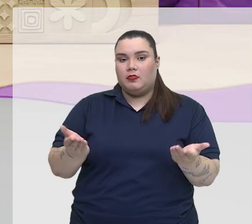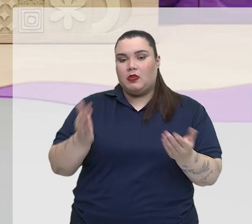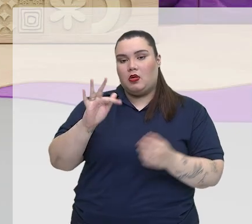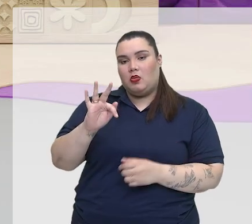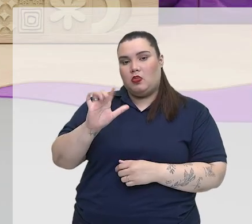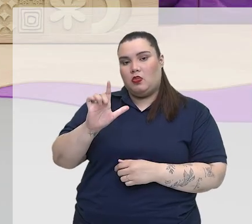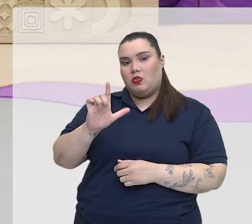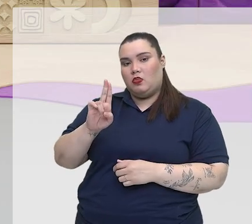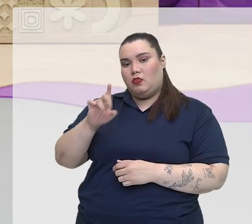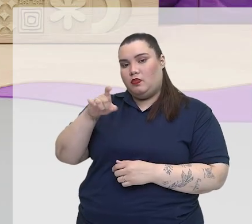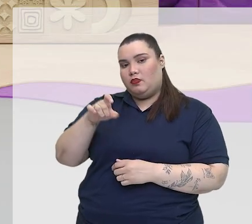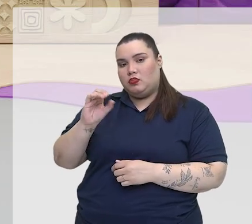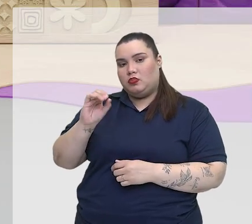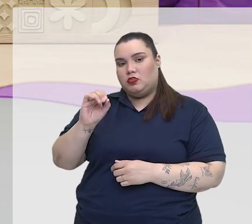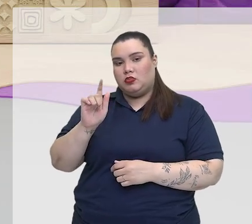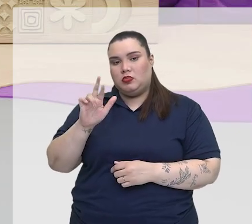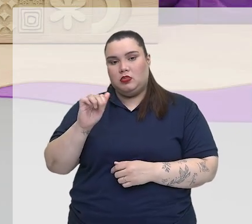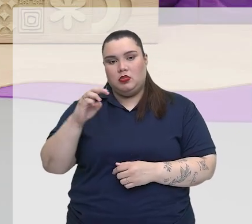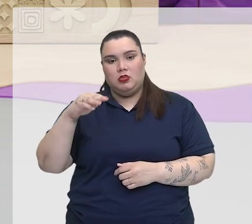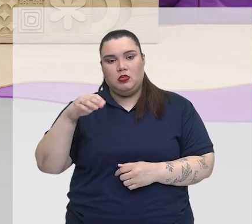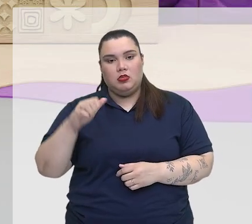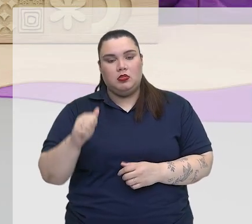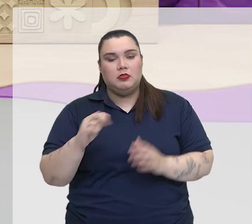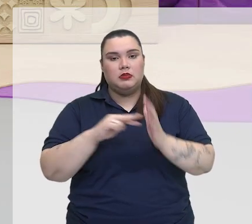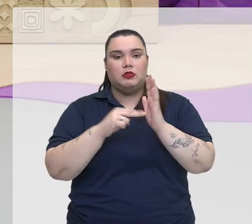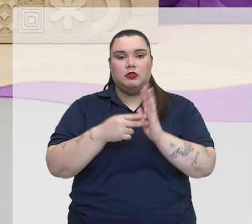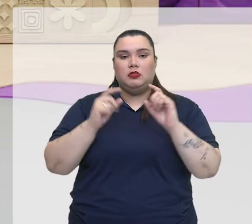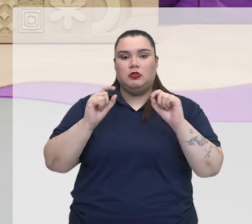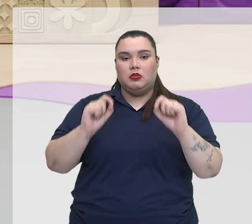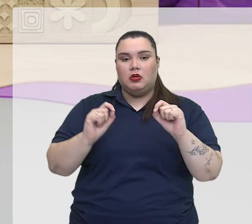Ora, um fluxograma ele serve exatamente para